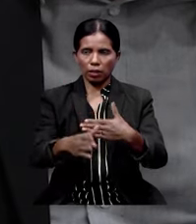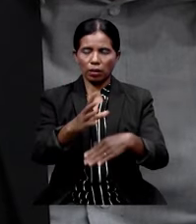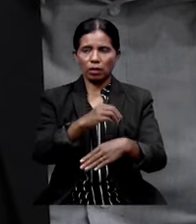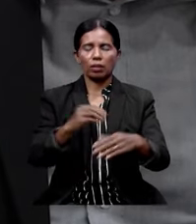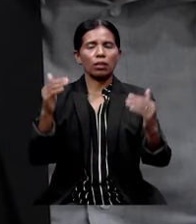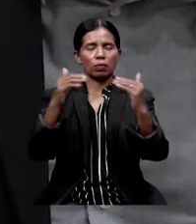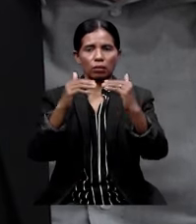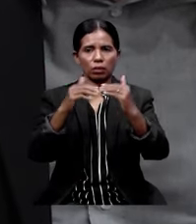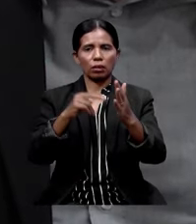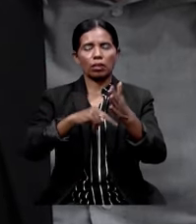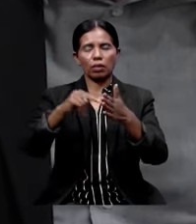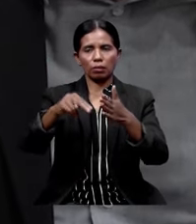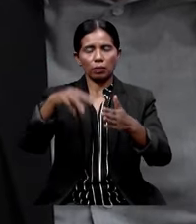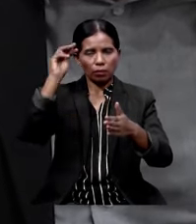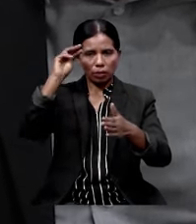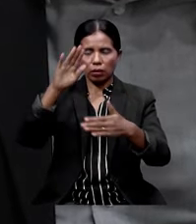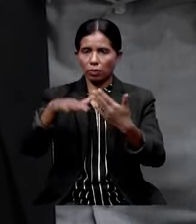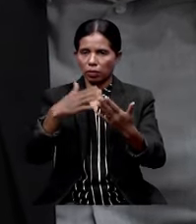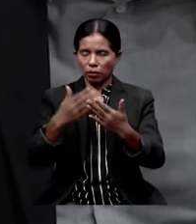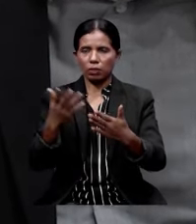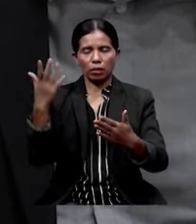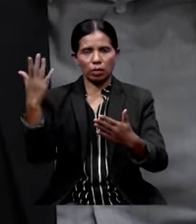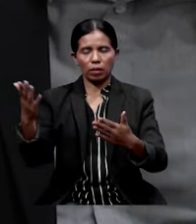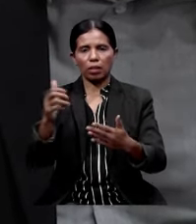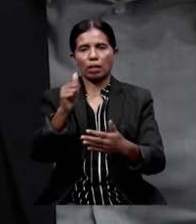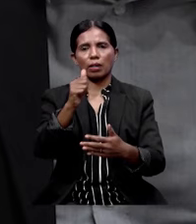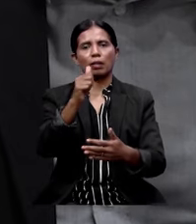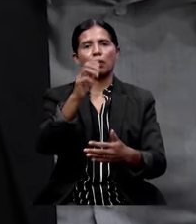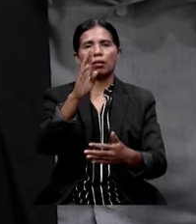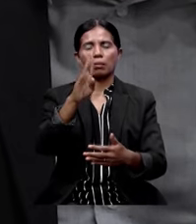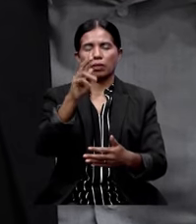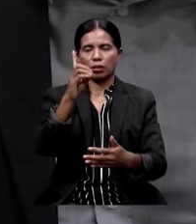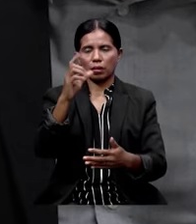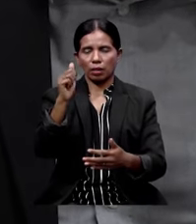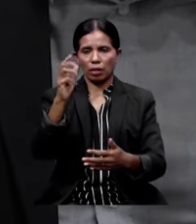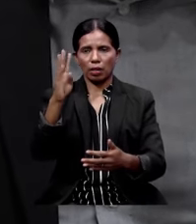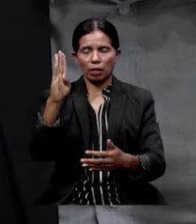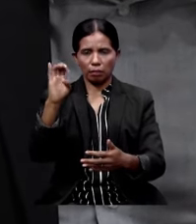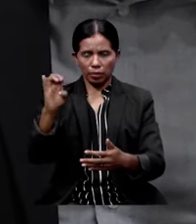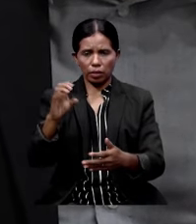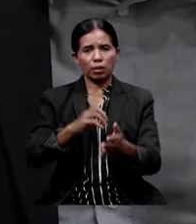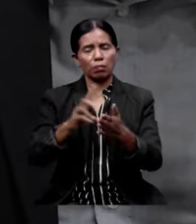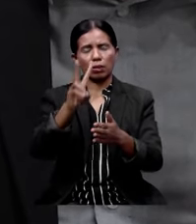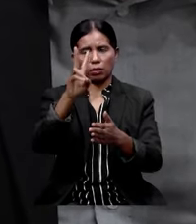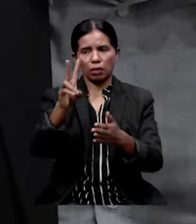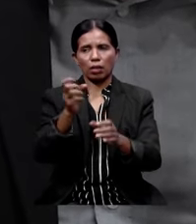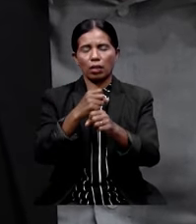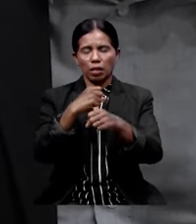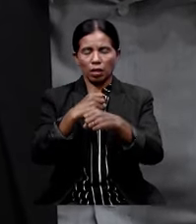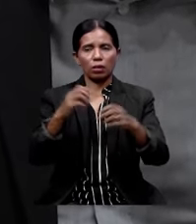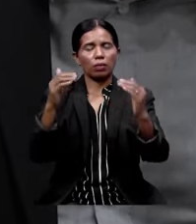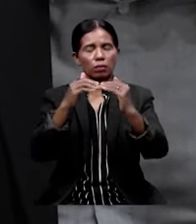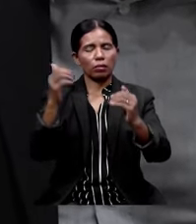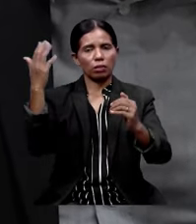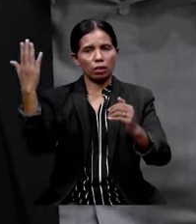nível ministério Sirnia, e a Abu Dhabi, né? Semana Rua Mai, a tu, a lá e Abu Dhabi,